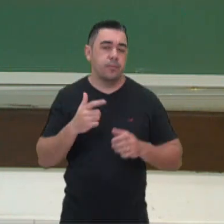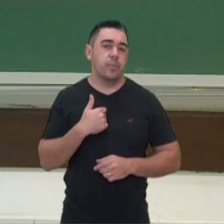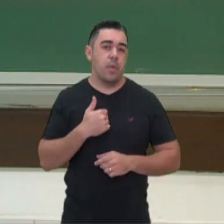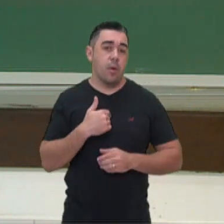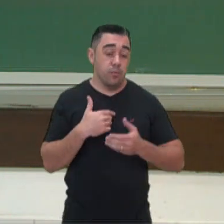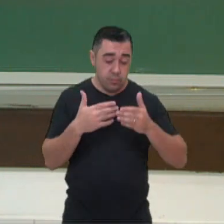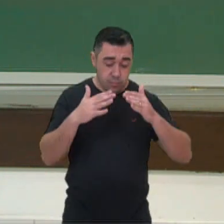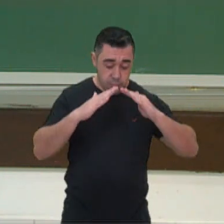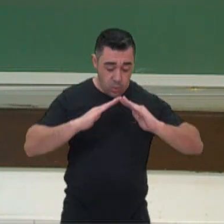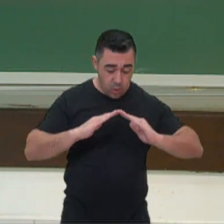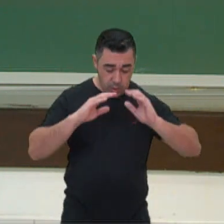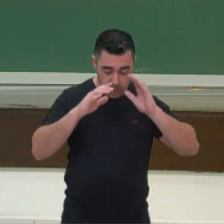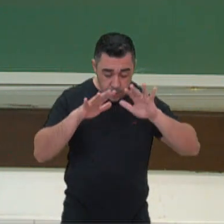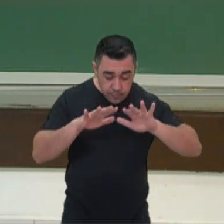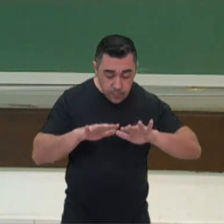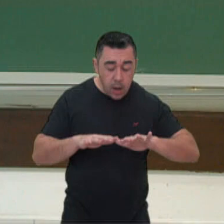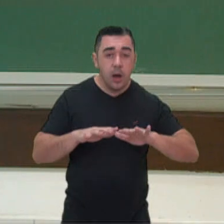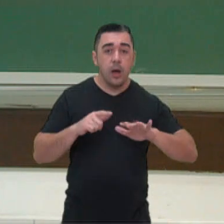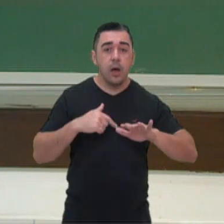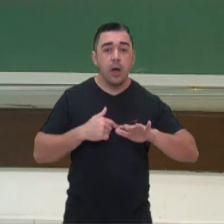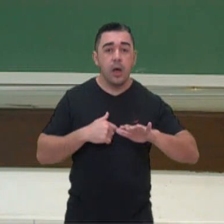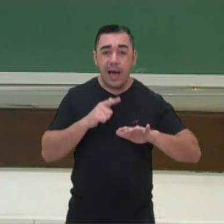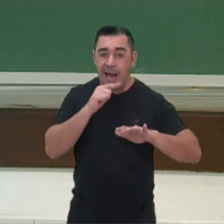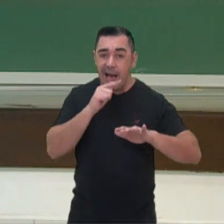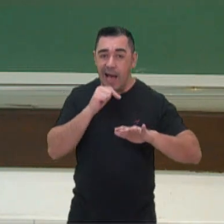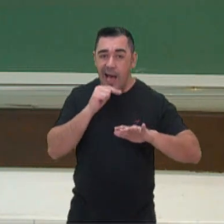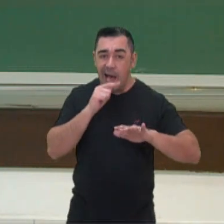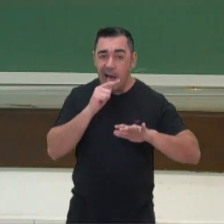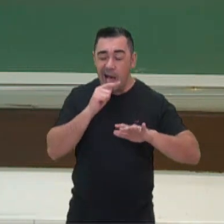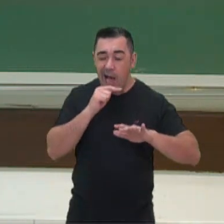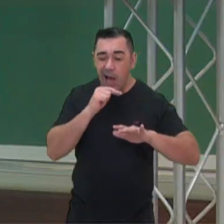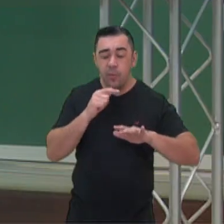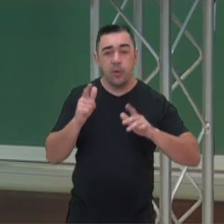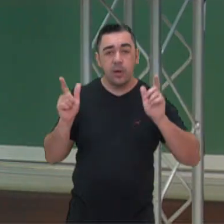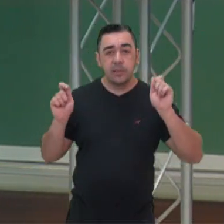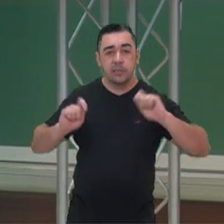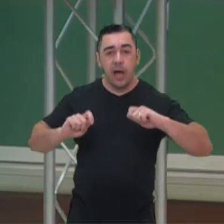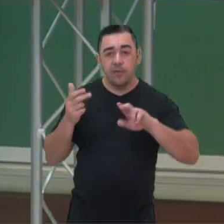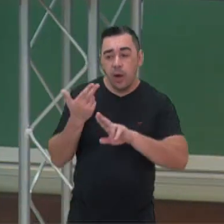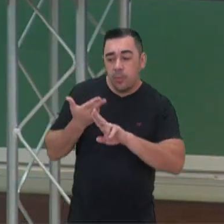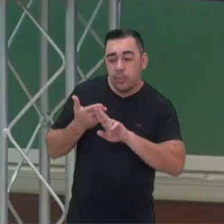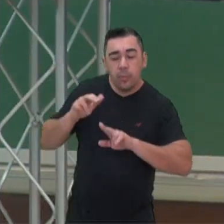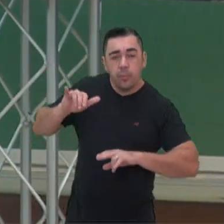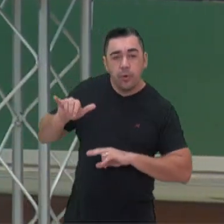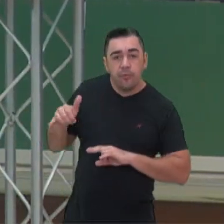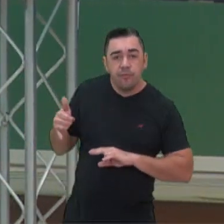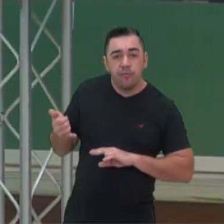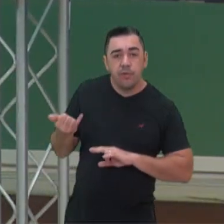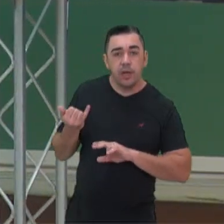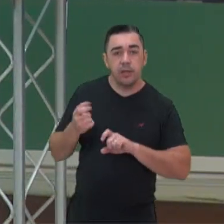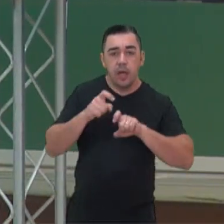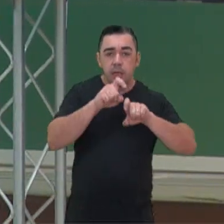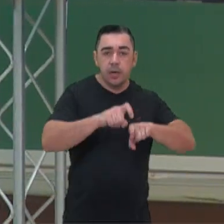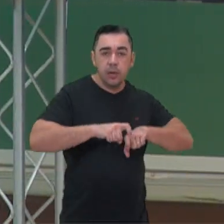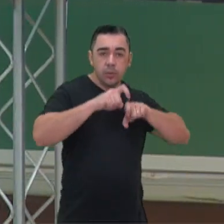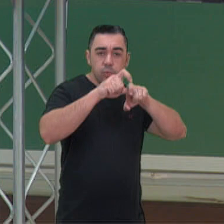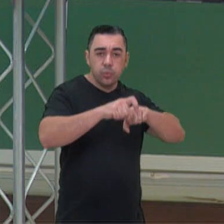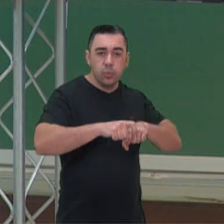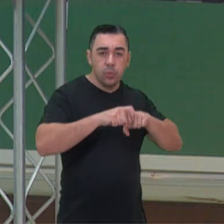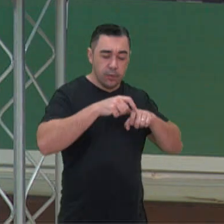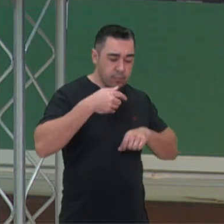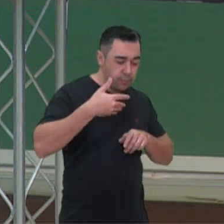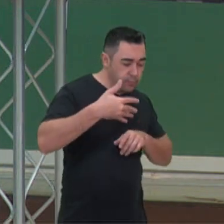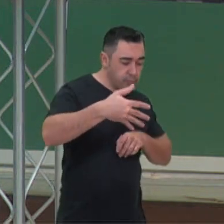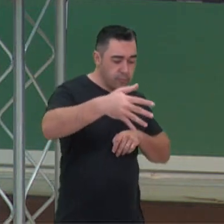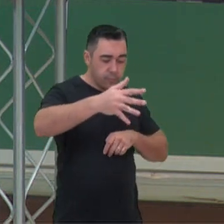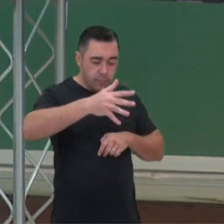controlar a água na agricultura. Ou seja, ele conseguia fazer a irrigação. E